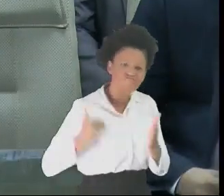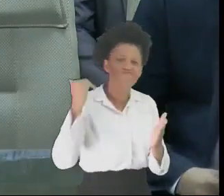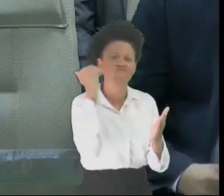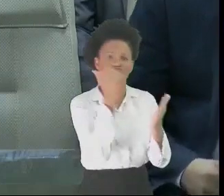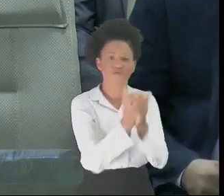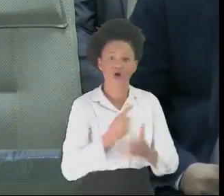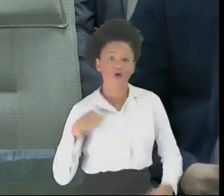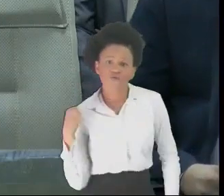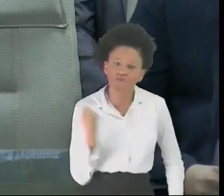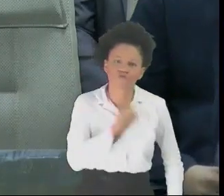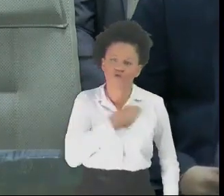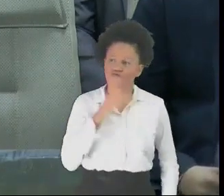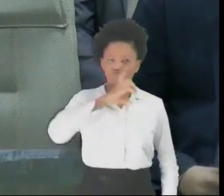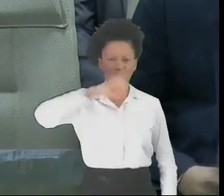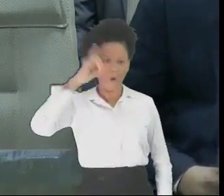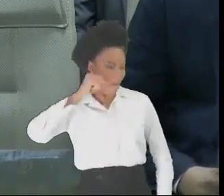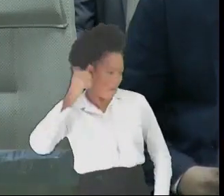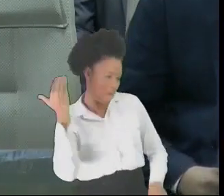o nosso Deus.